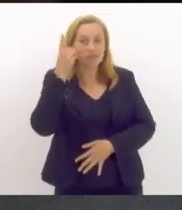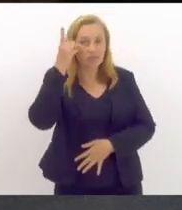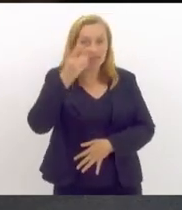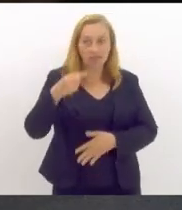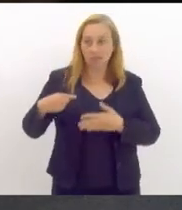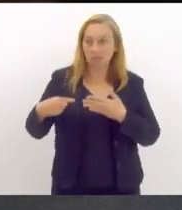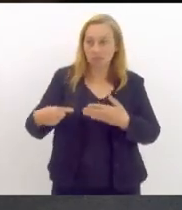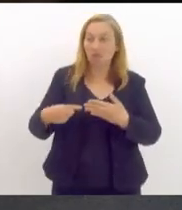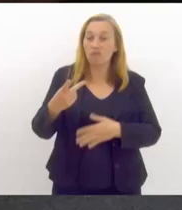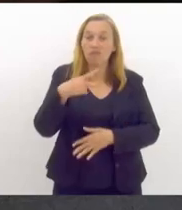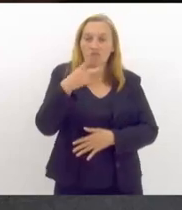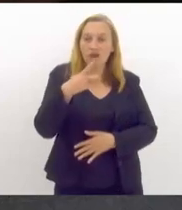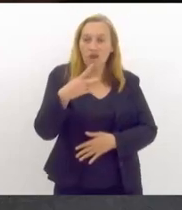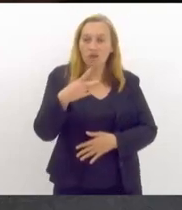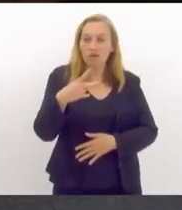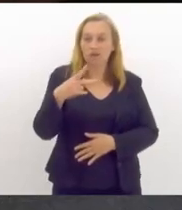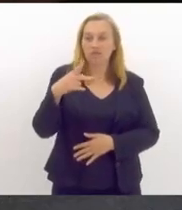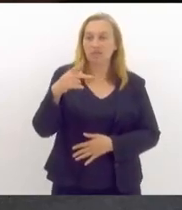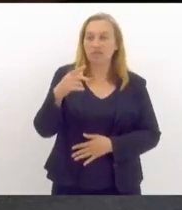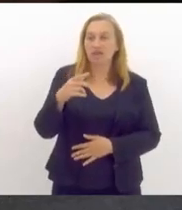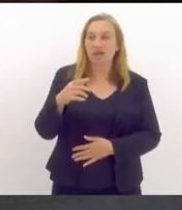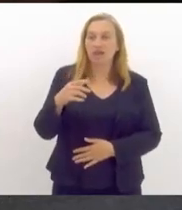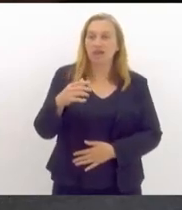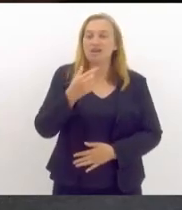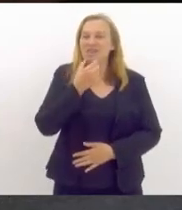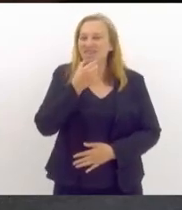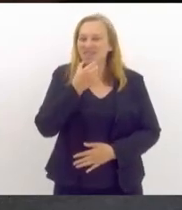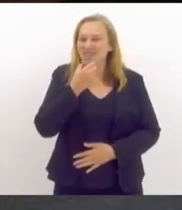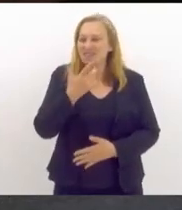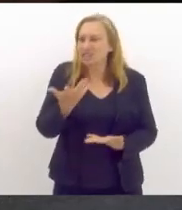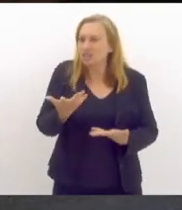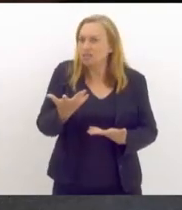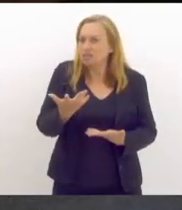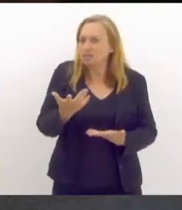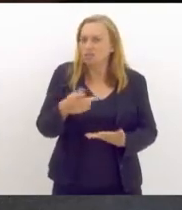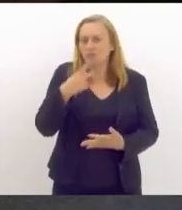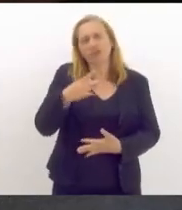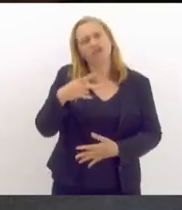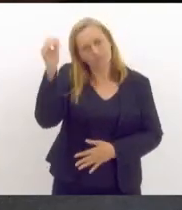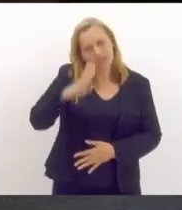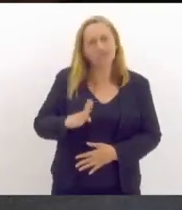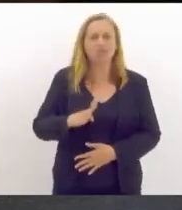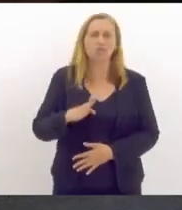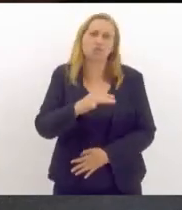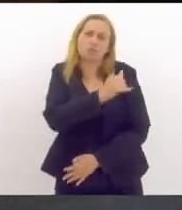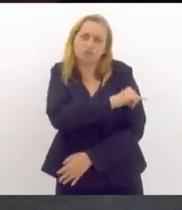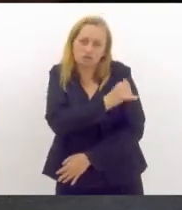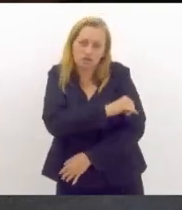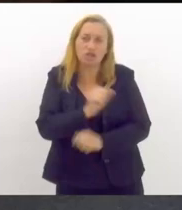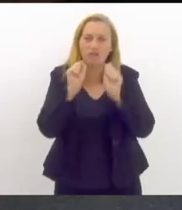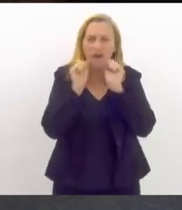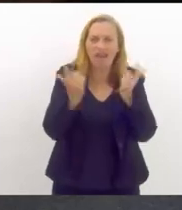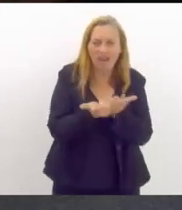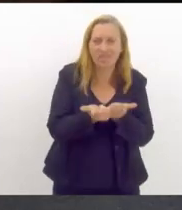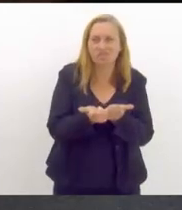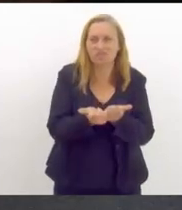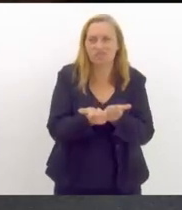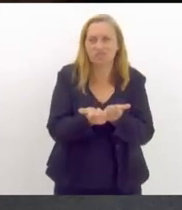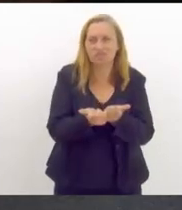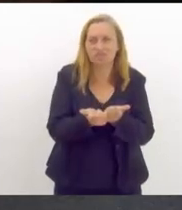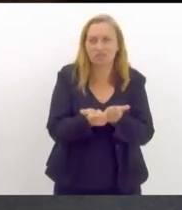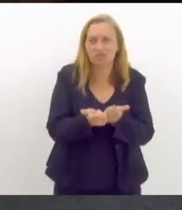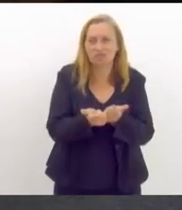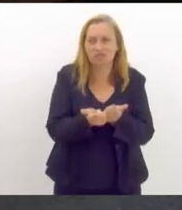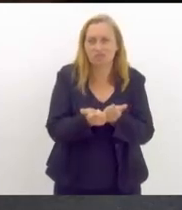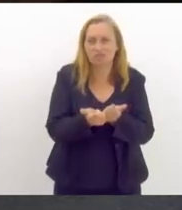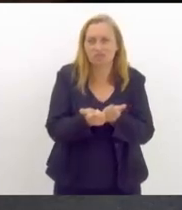falou da Inglaterra a Inglaterra Beatles nós estamos falando do Brasil Rio de Janeiro alérgico onde nós fomos